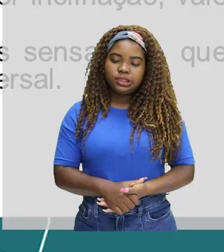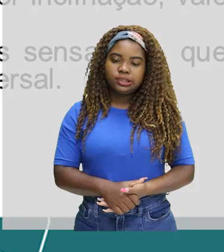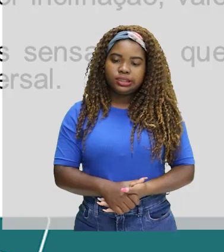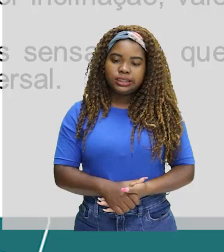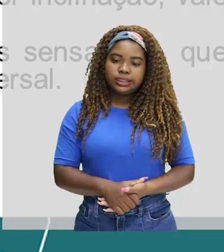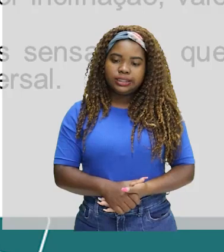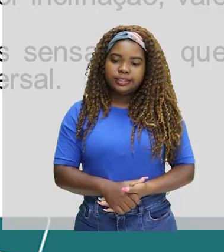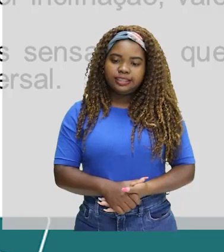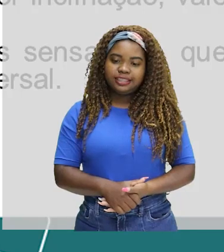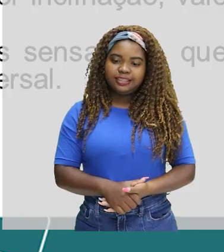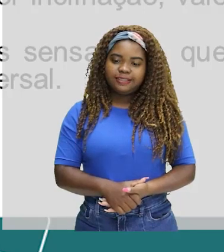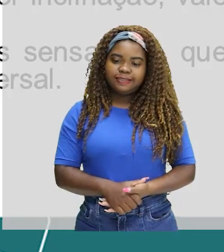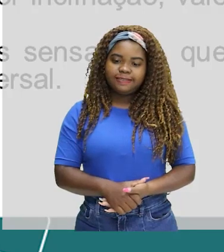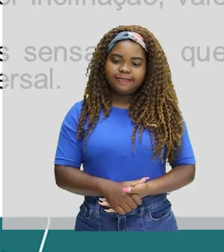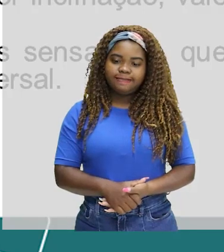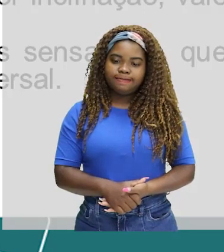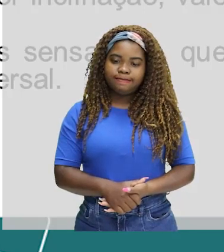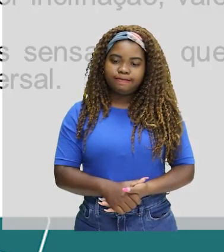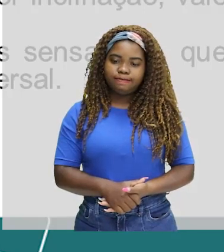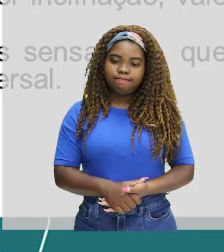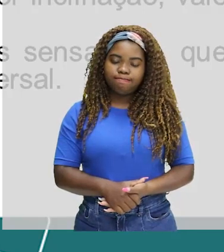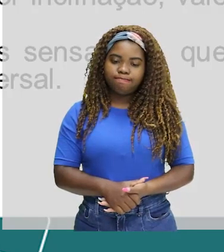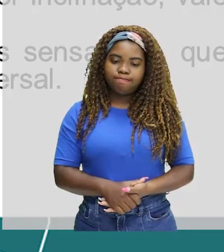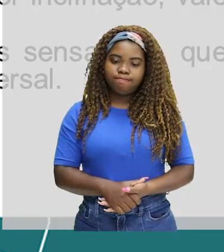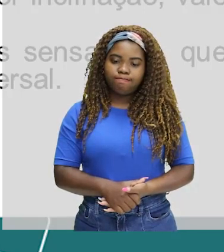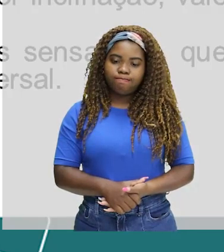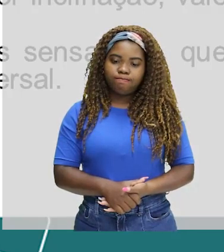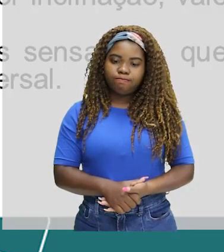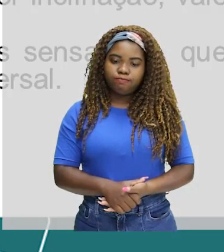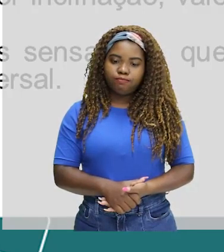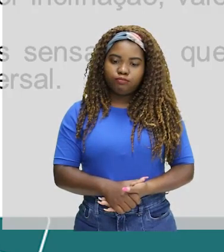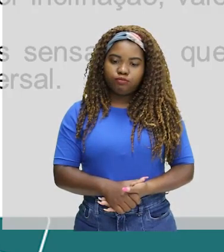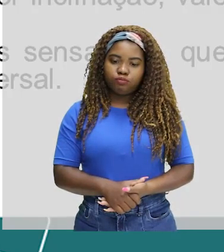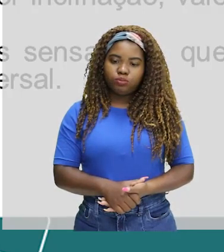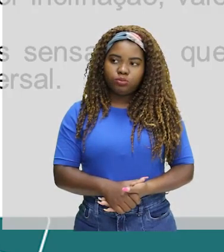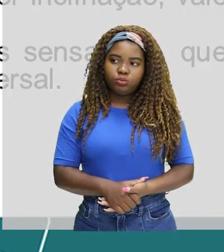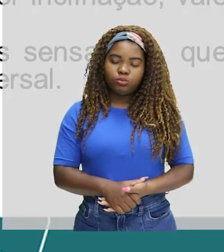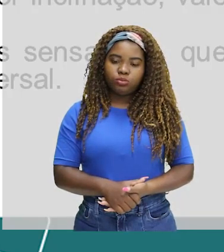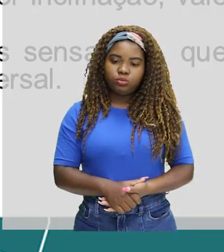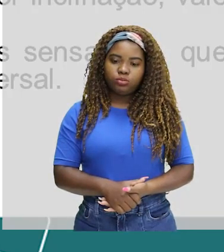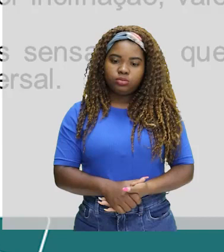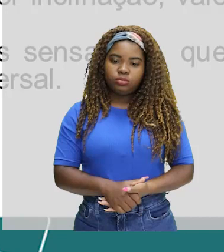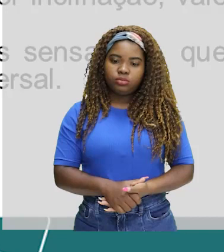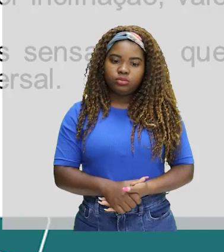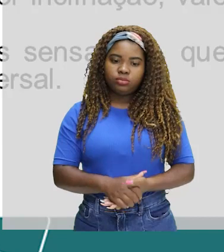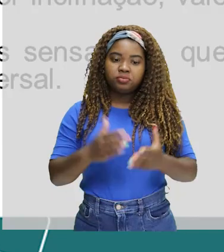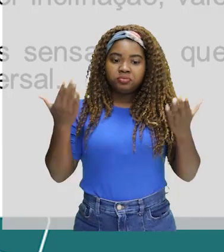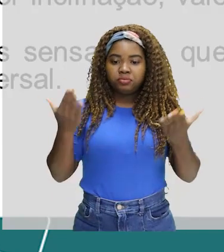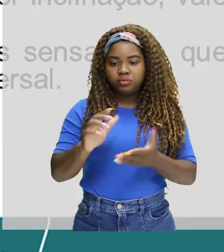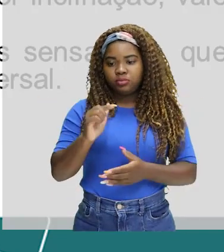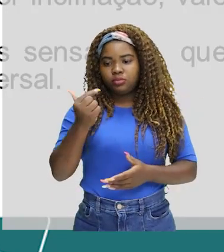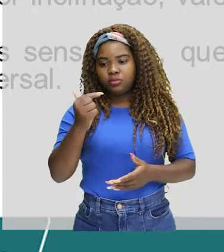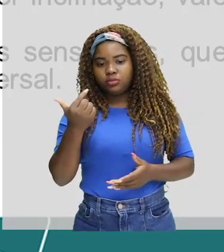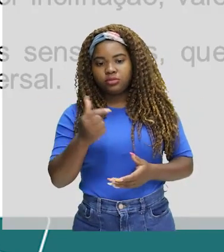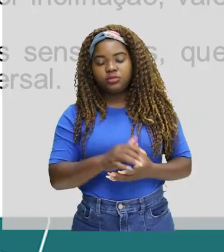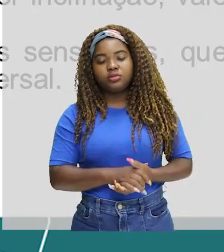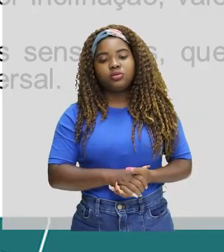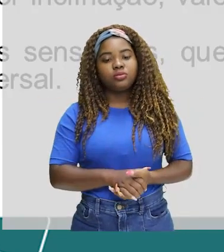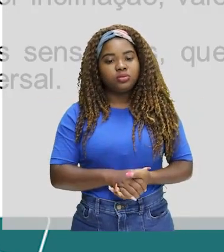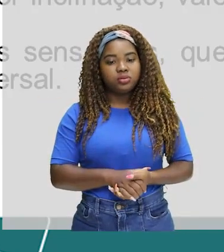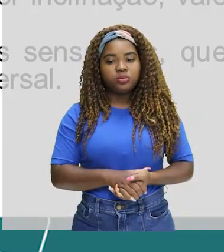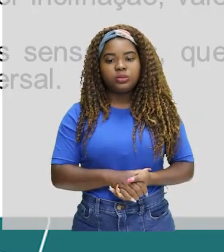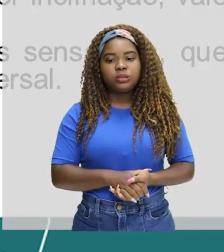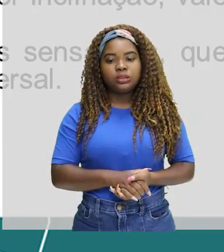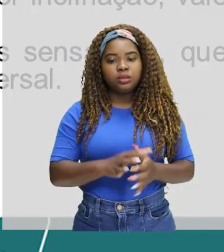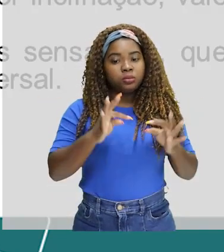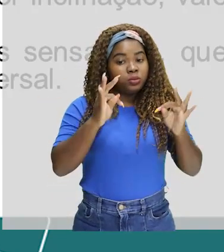estejam incluídas simultaneamente no querer mesmo, como lei universal. Agora nós não temos mais a maioria, nós